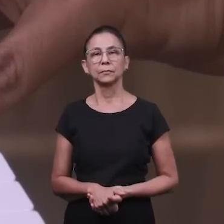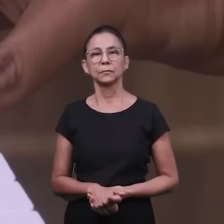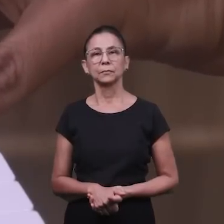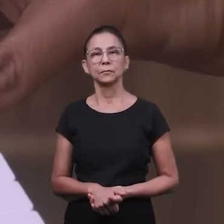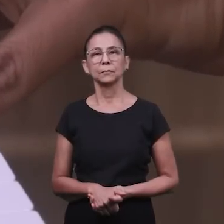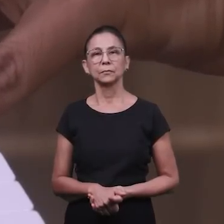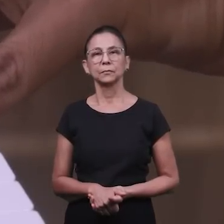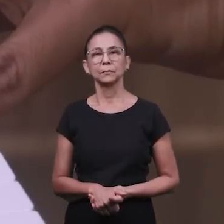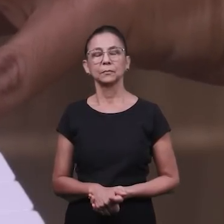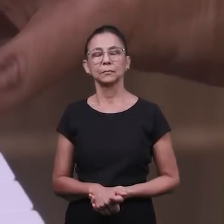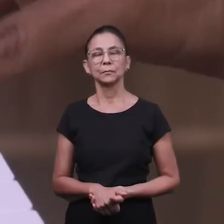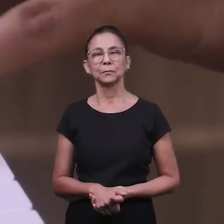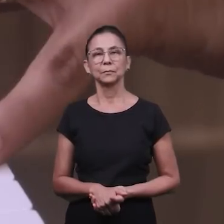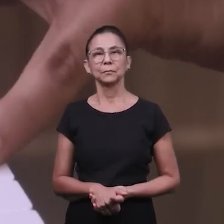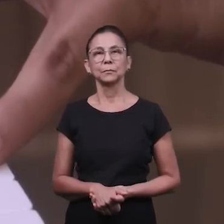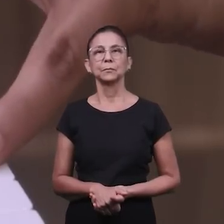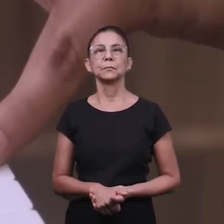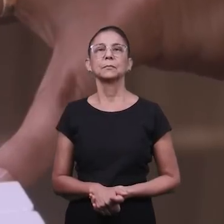Dó maior.